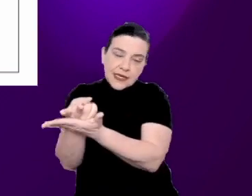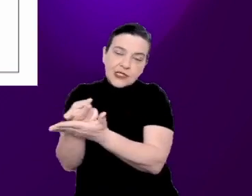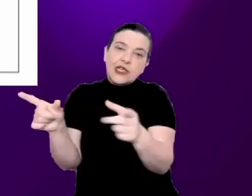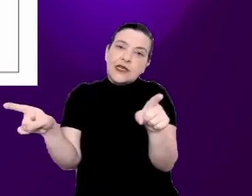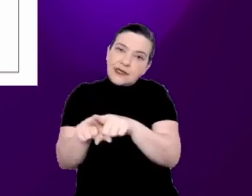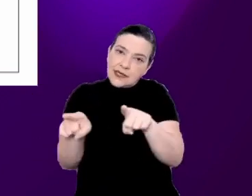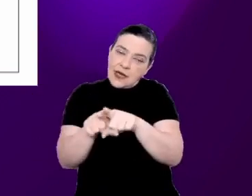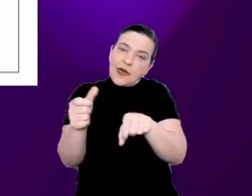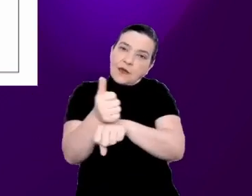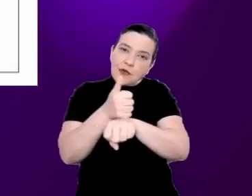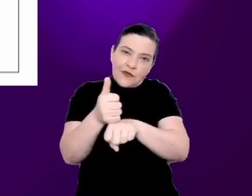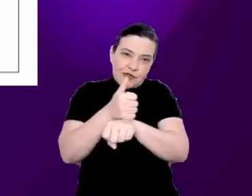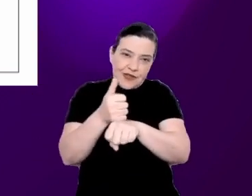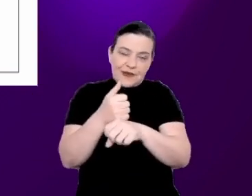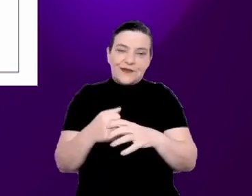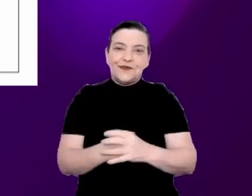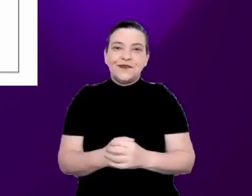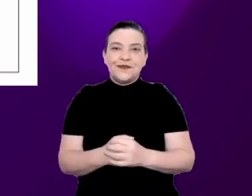o profissional.